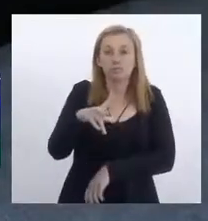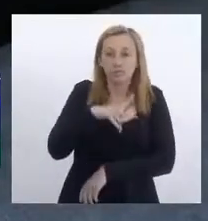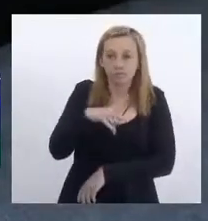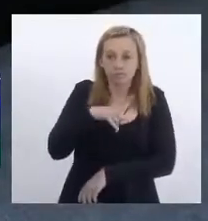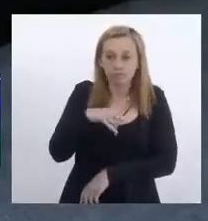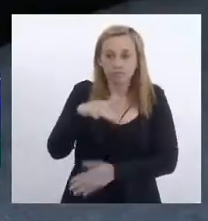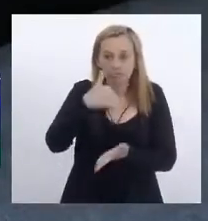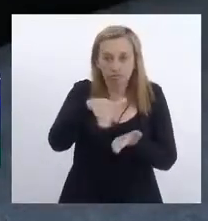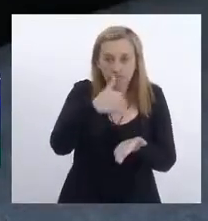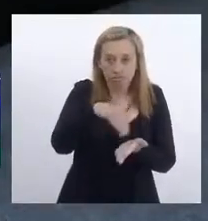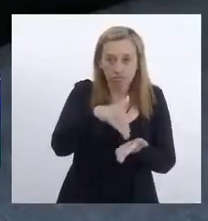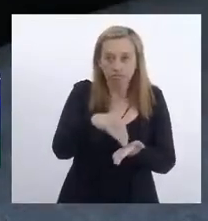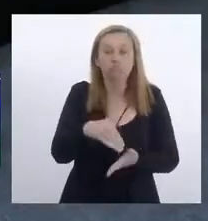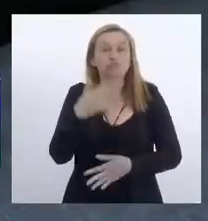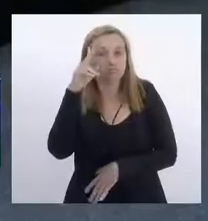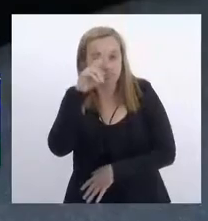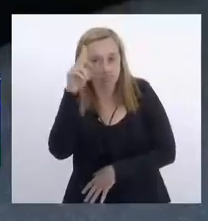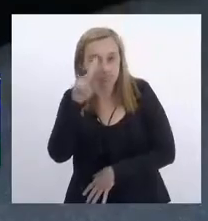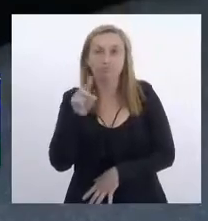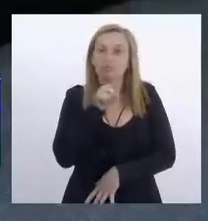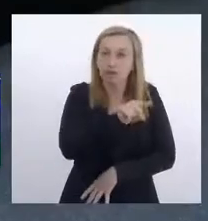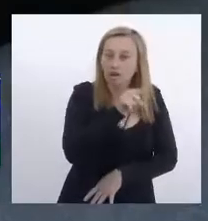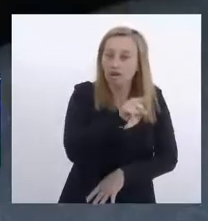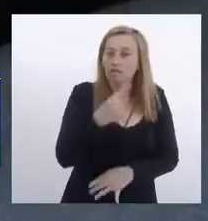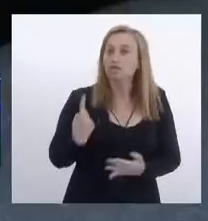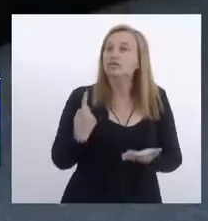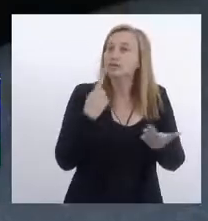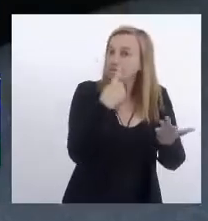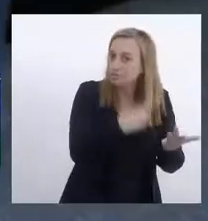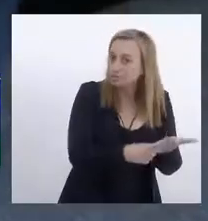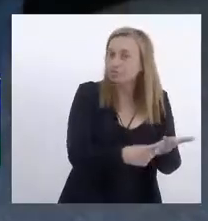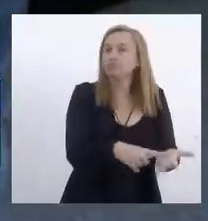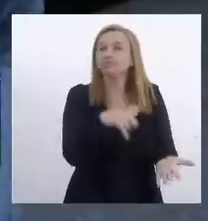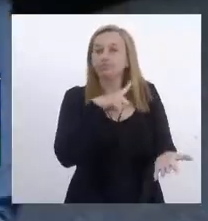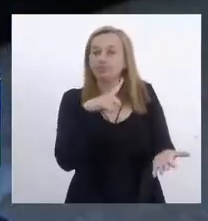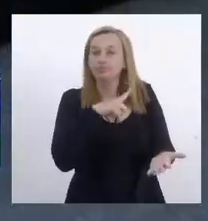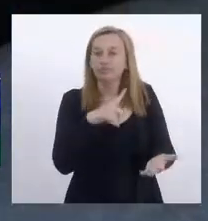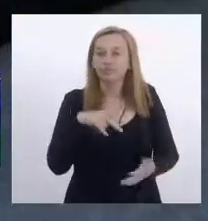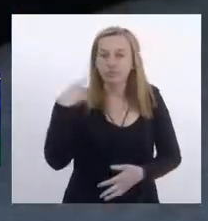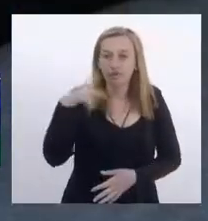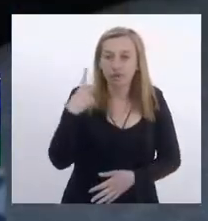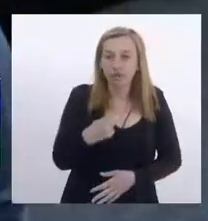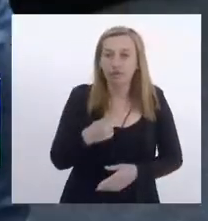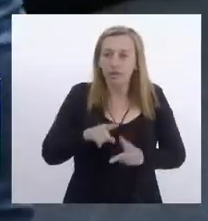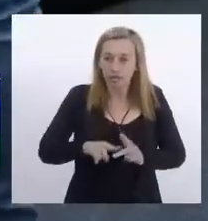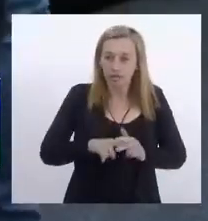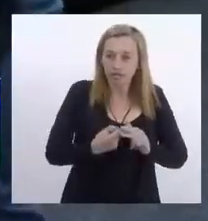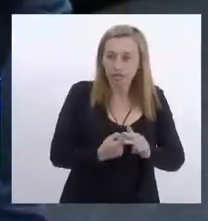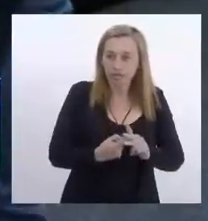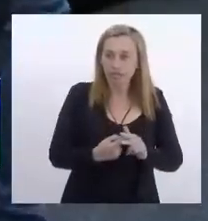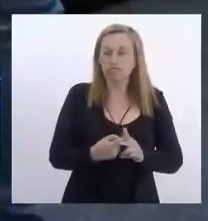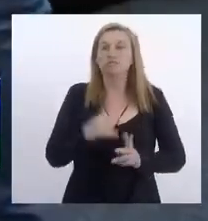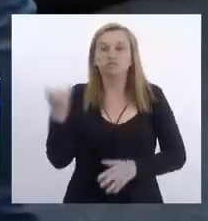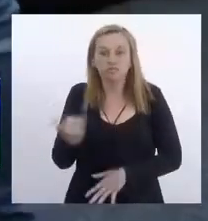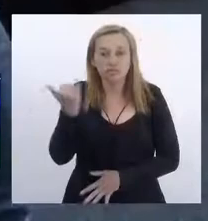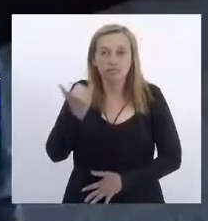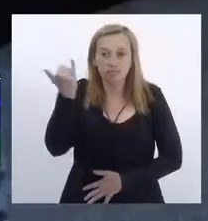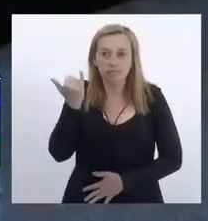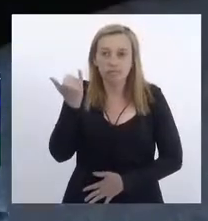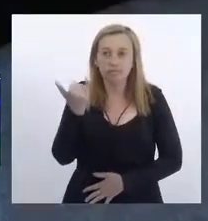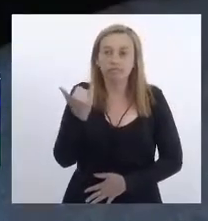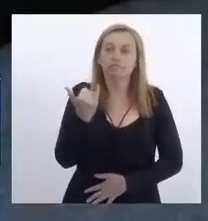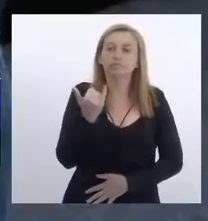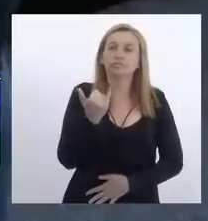com o secretário para lembrar a ele o compromisso que ele tem com esse parlamento da manutenção dessa